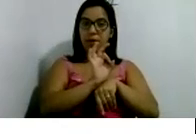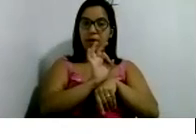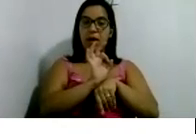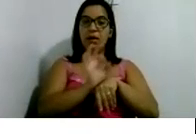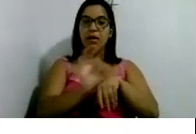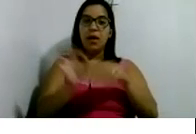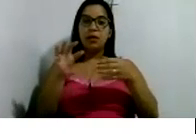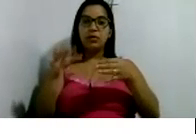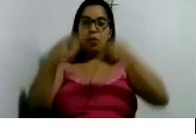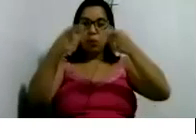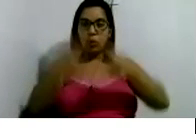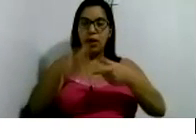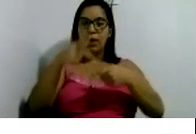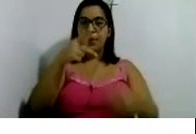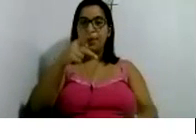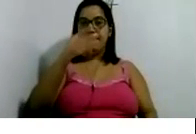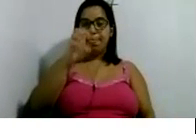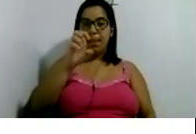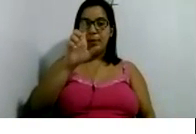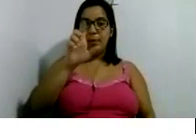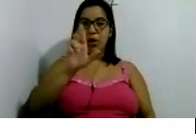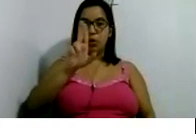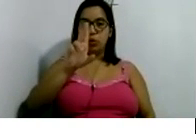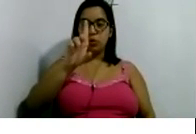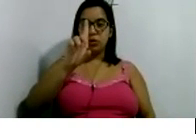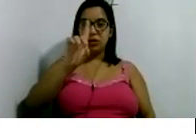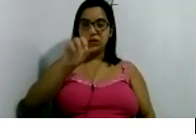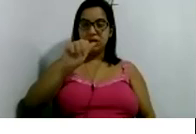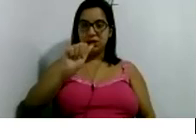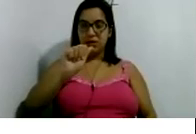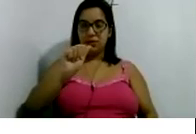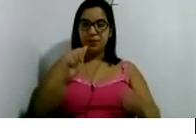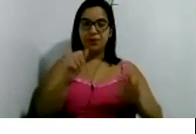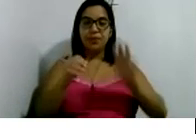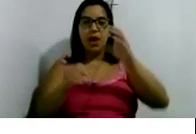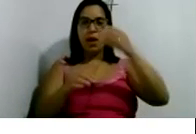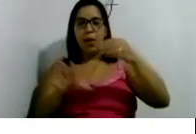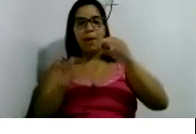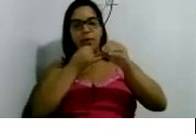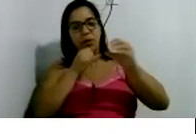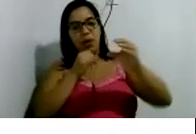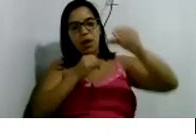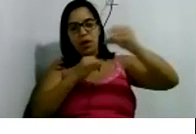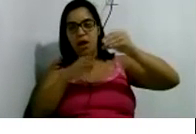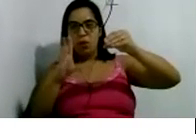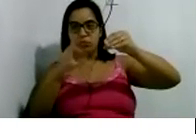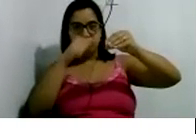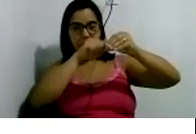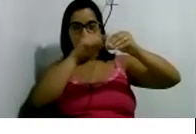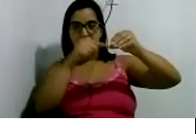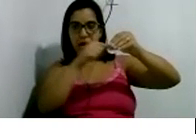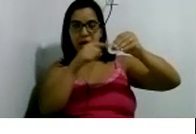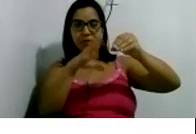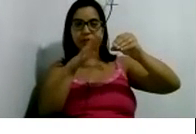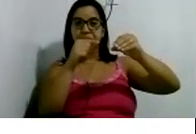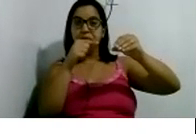na zona pelúcida. Então, a zona pelúcida é uma cápsula do oócito. Então, nesse